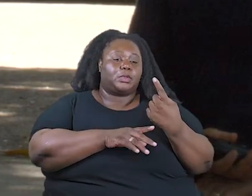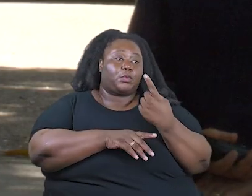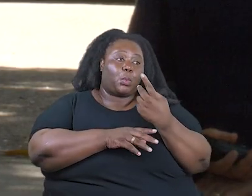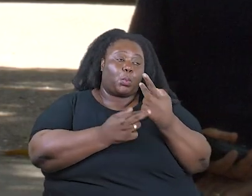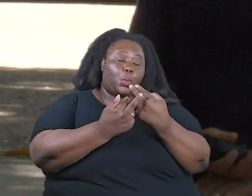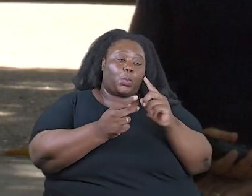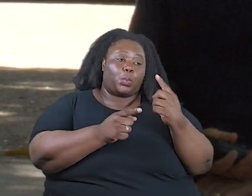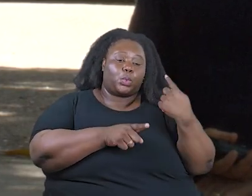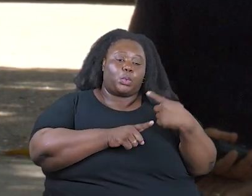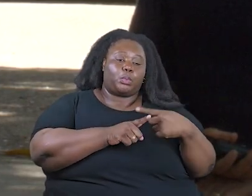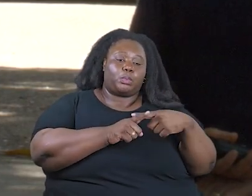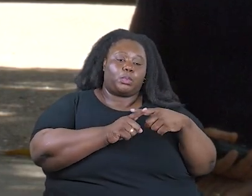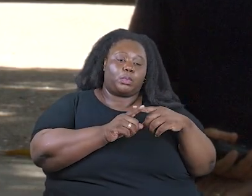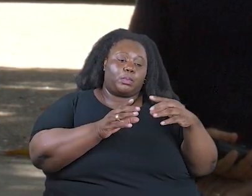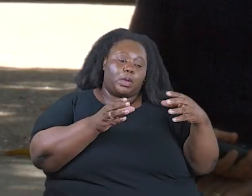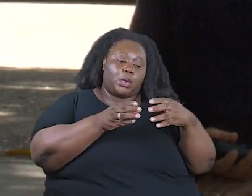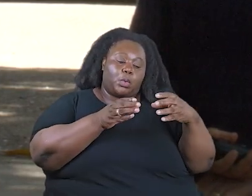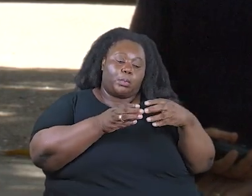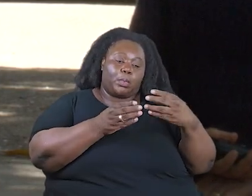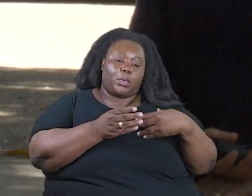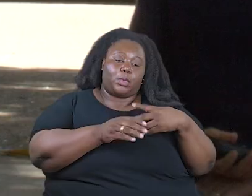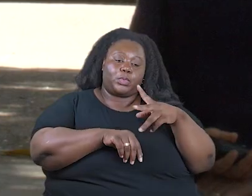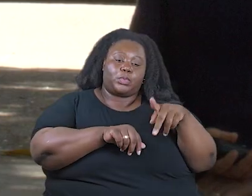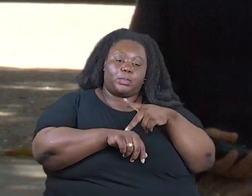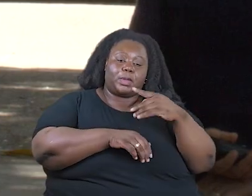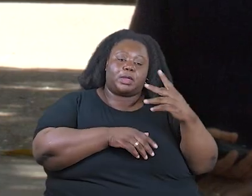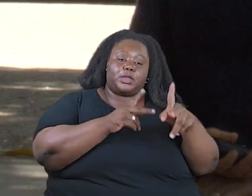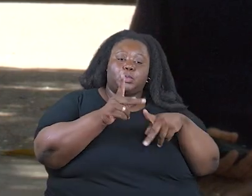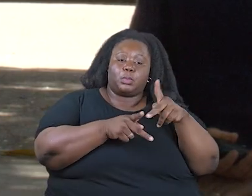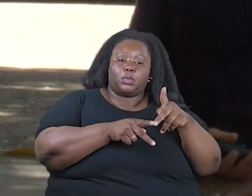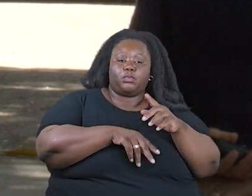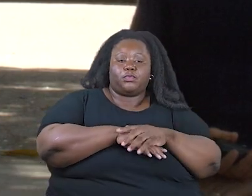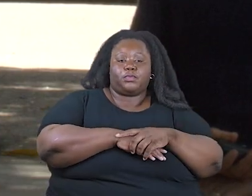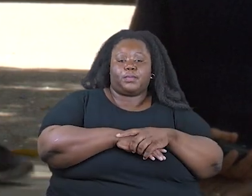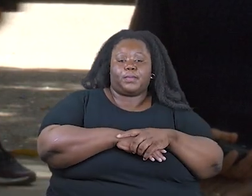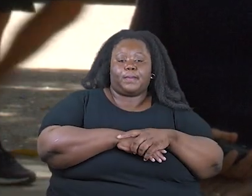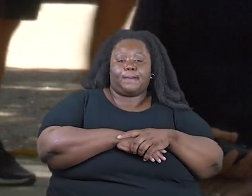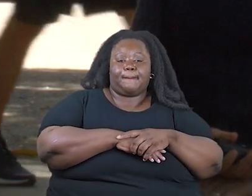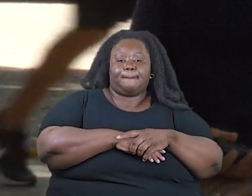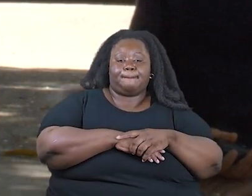por conta do tamanho do país, né, da população.